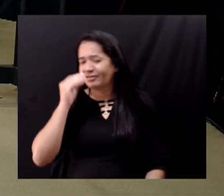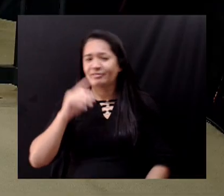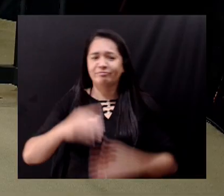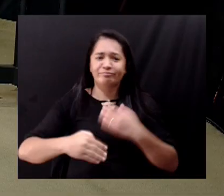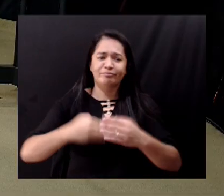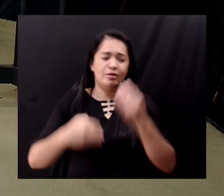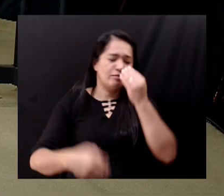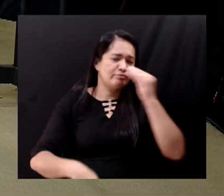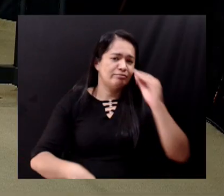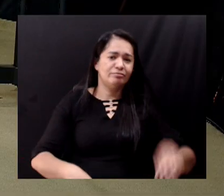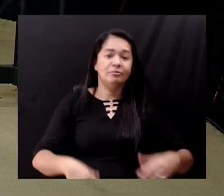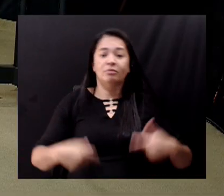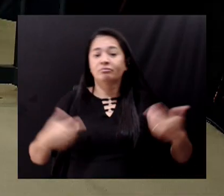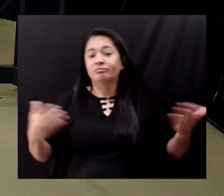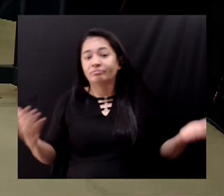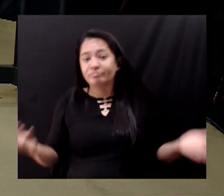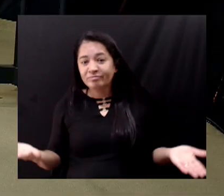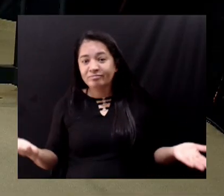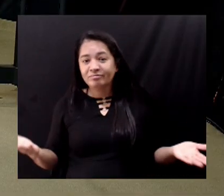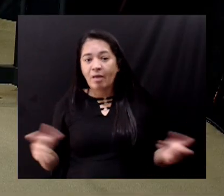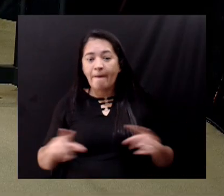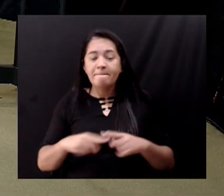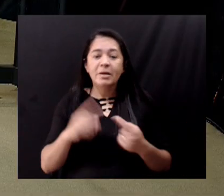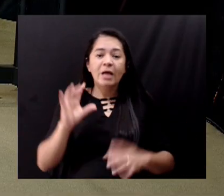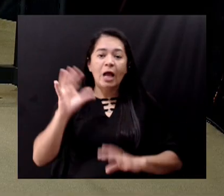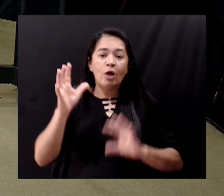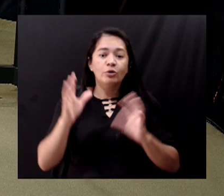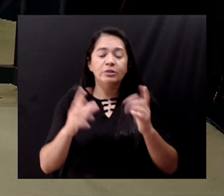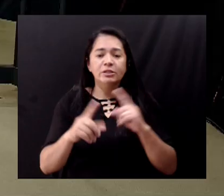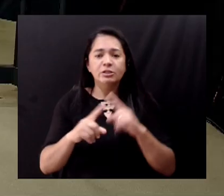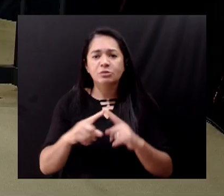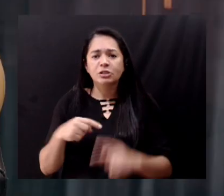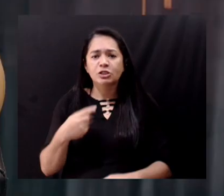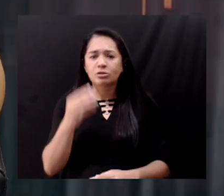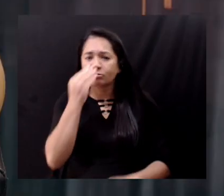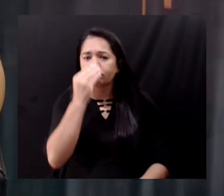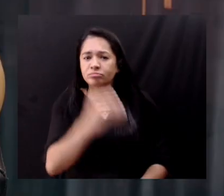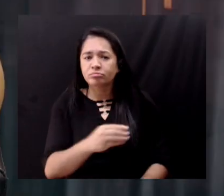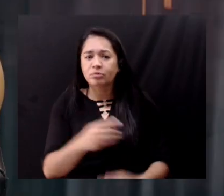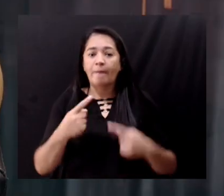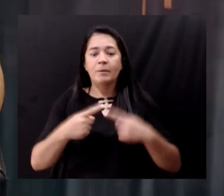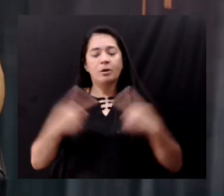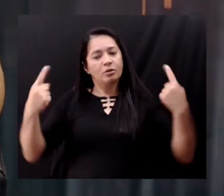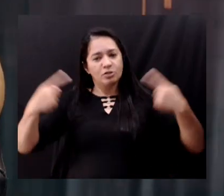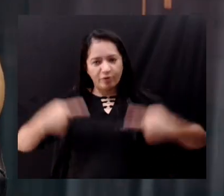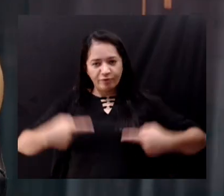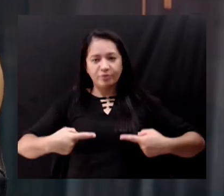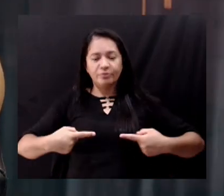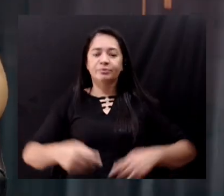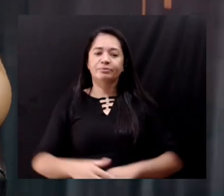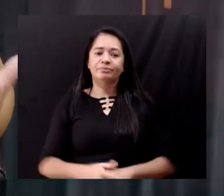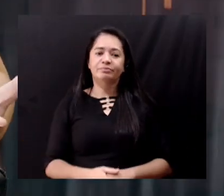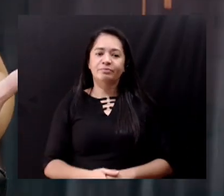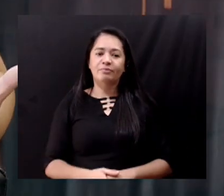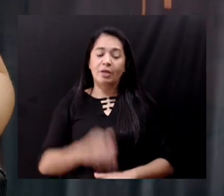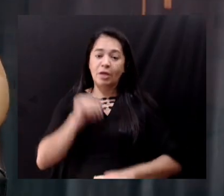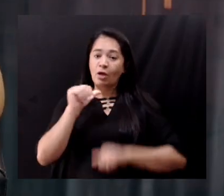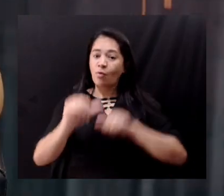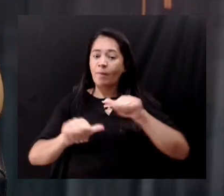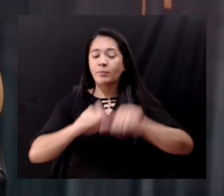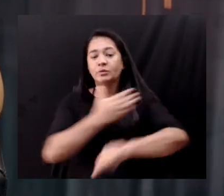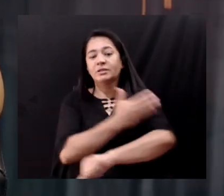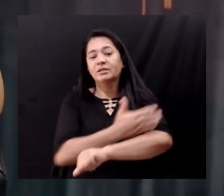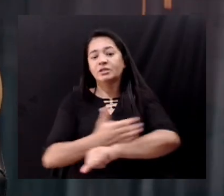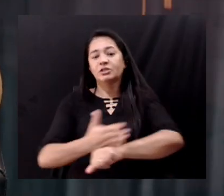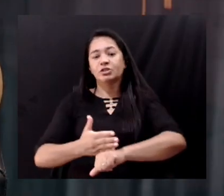né? Mas o que acontece? Por que a gente desiste? Porque é desafiador, não é? É desafiador. É uma mudança de hábitos, né? E como a gente já comentou